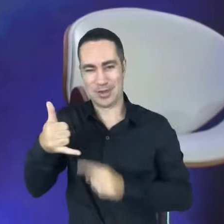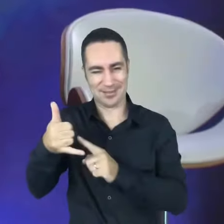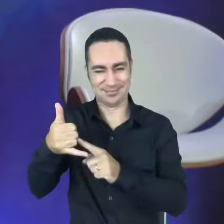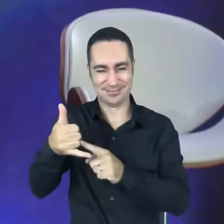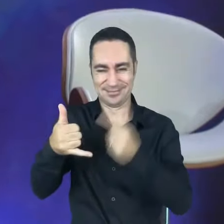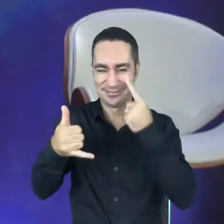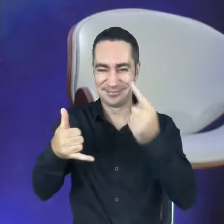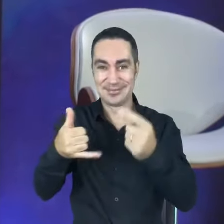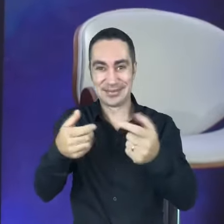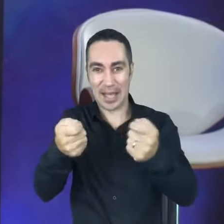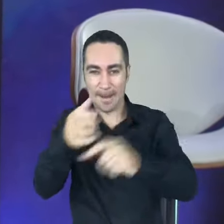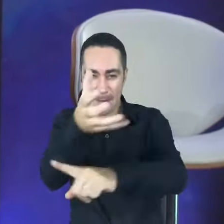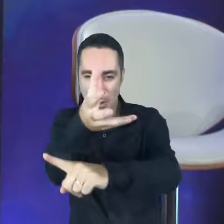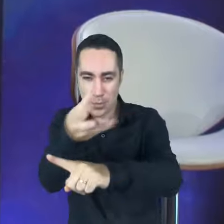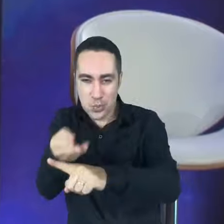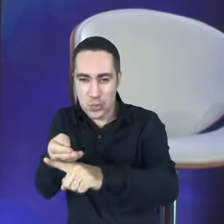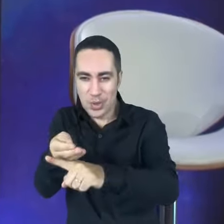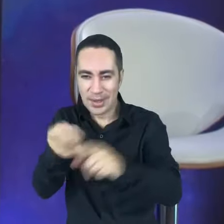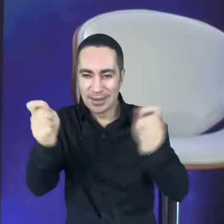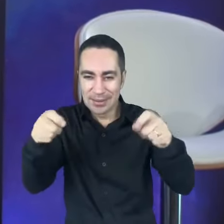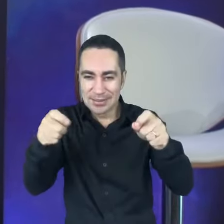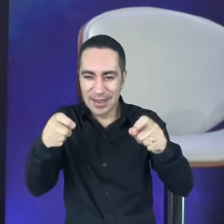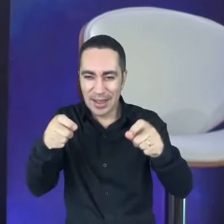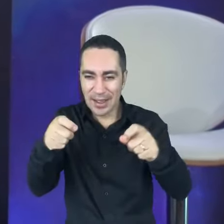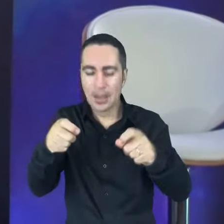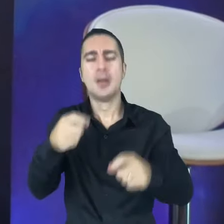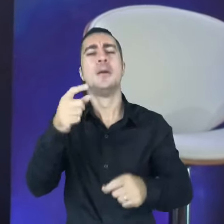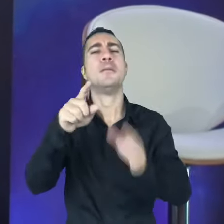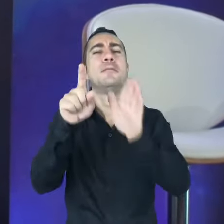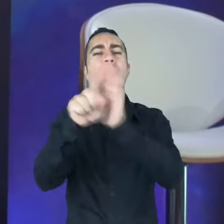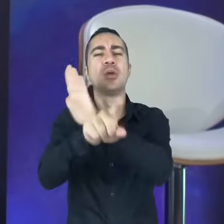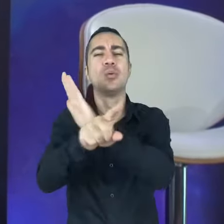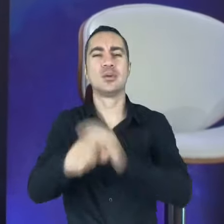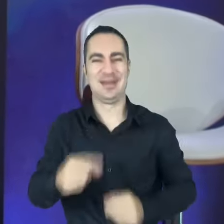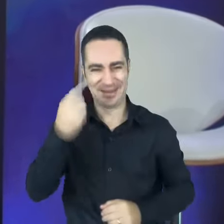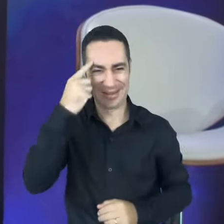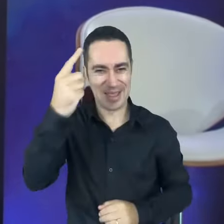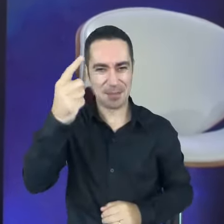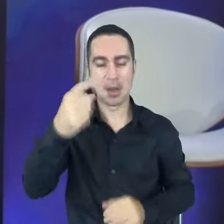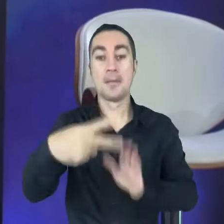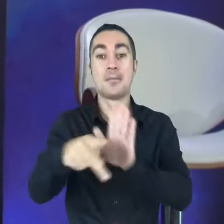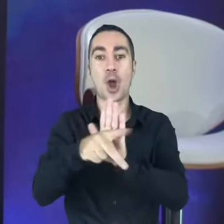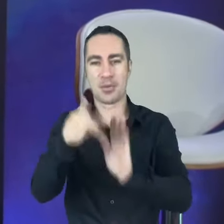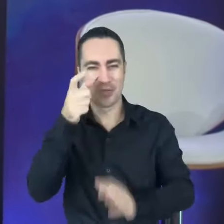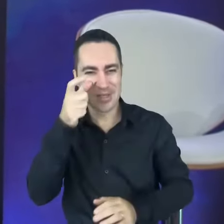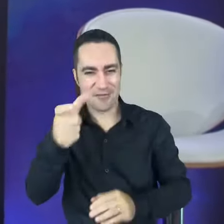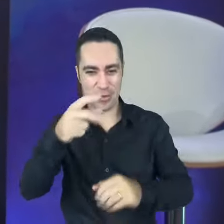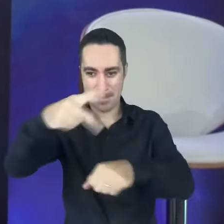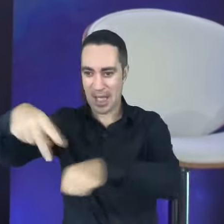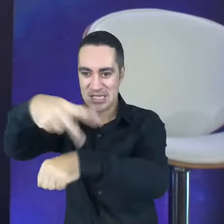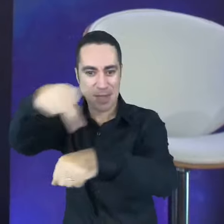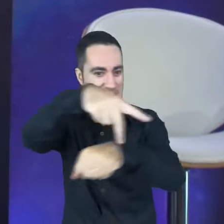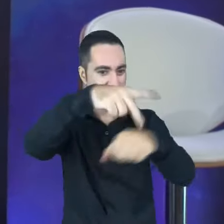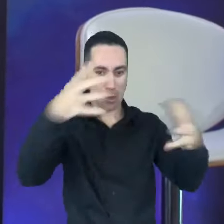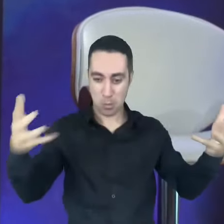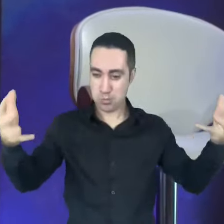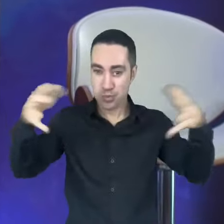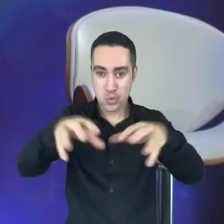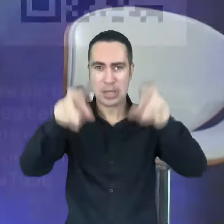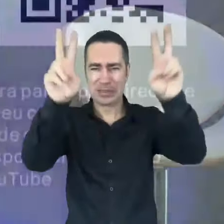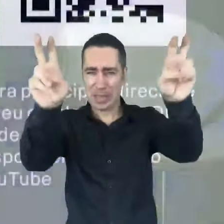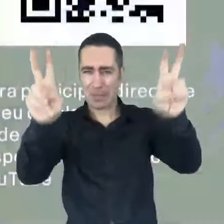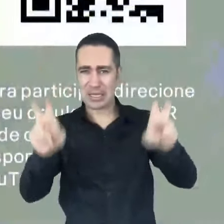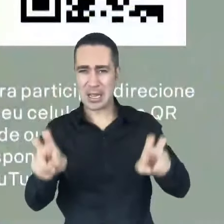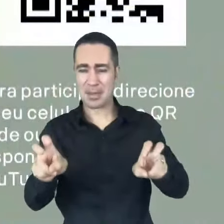participar? Vamos lá, a gente quer saber, quem acompanhou a COP por aí? Temas bastante quentes, né? Teve muita